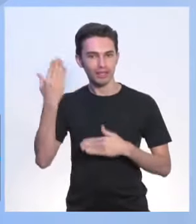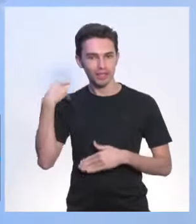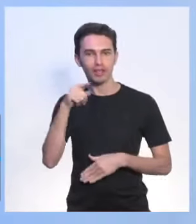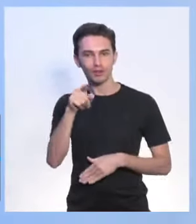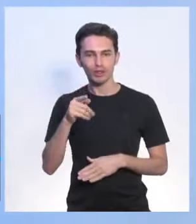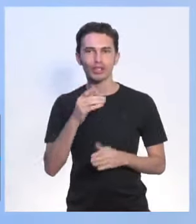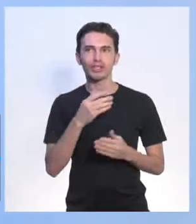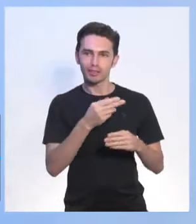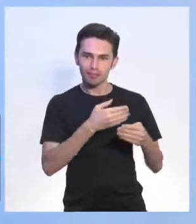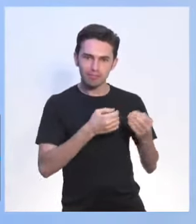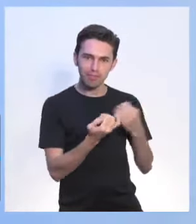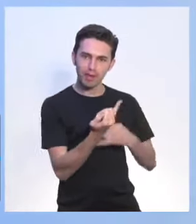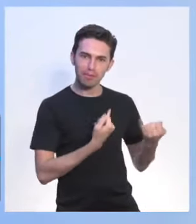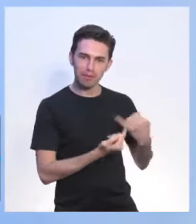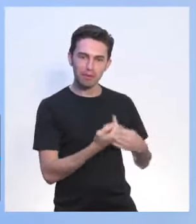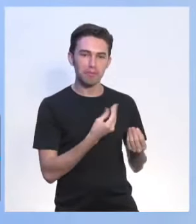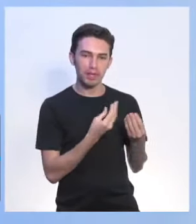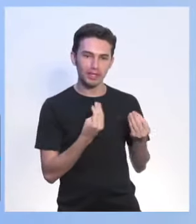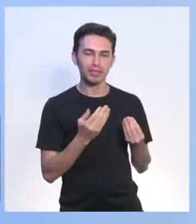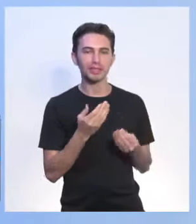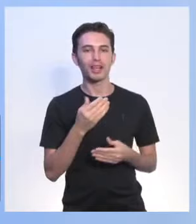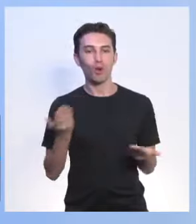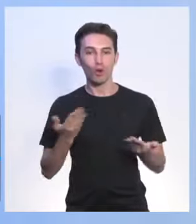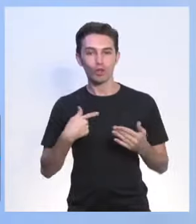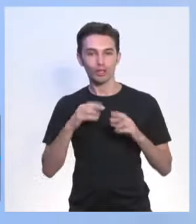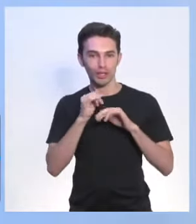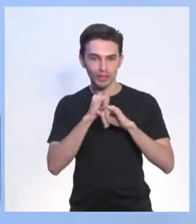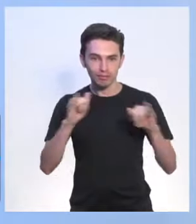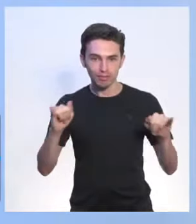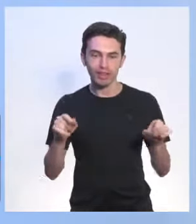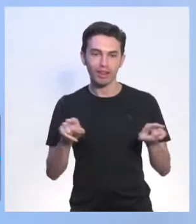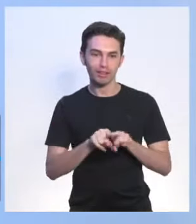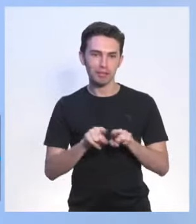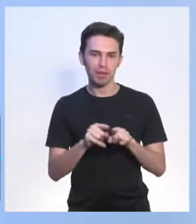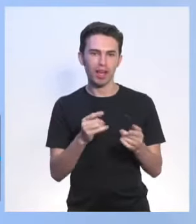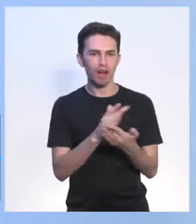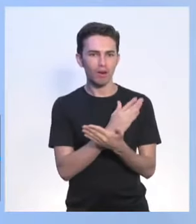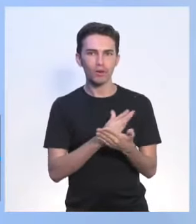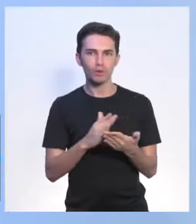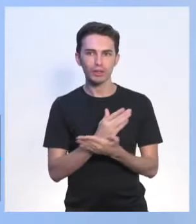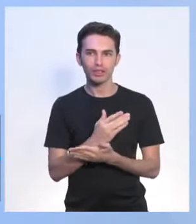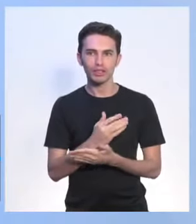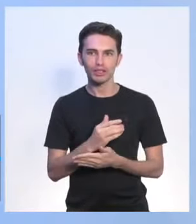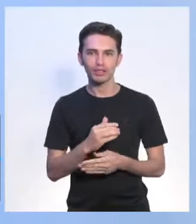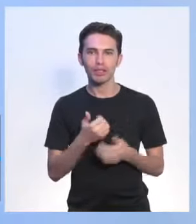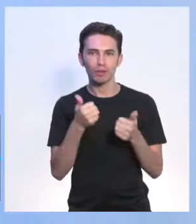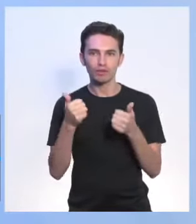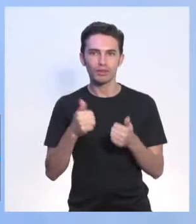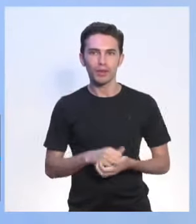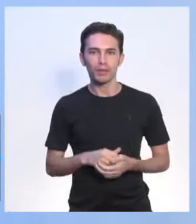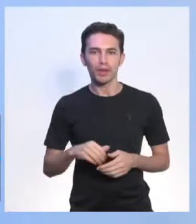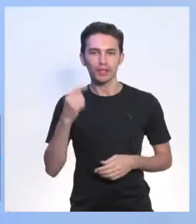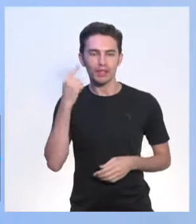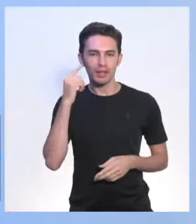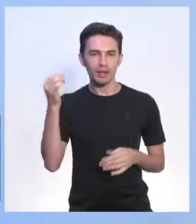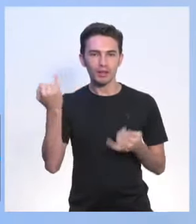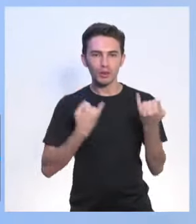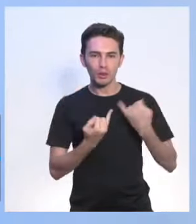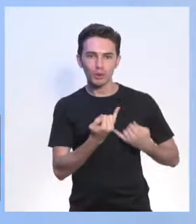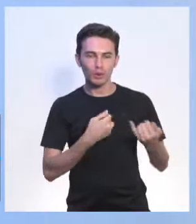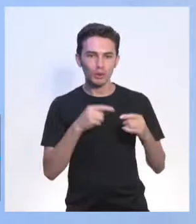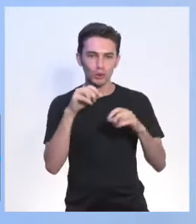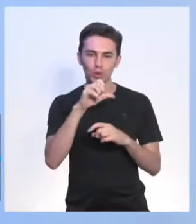Hoje a gente tem muito recado aí para dar para vocês, resolver algumas dúvidas que os alunos perguntaram, falar das sentenças que vocês escreveram, que foram